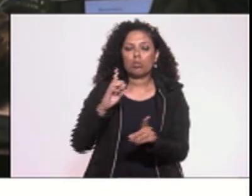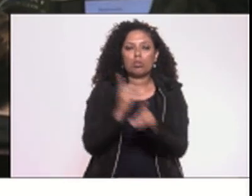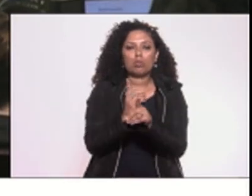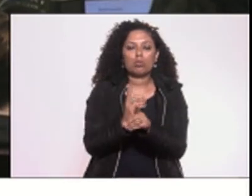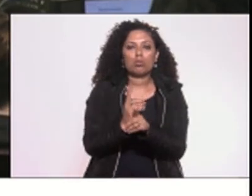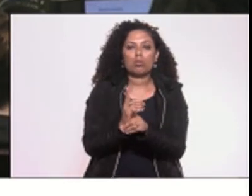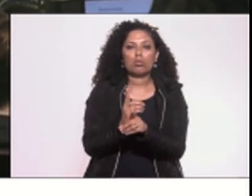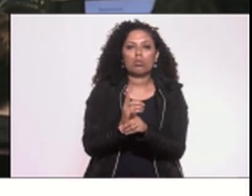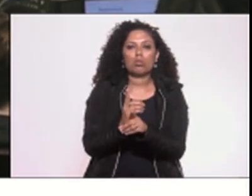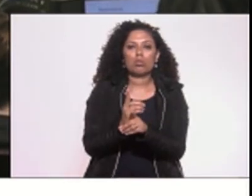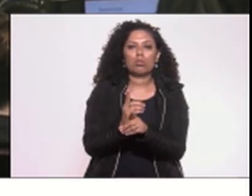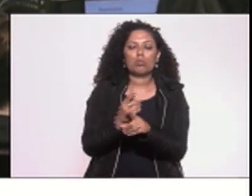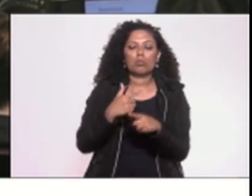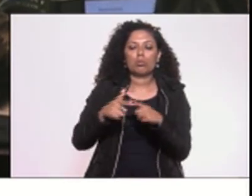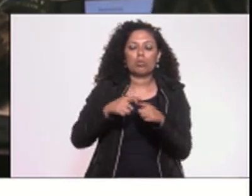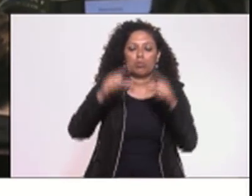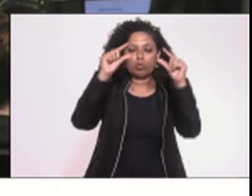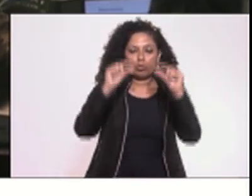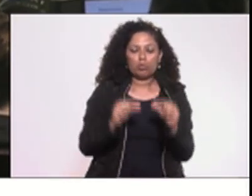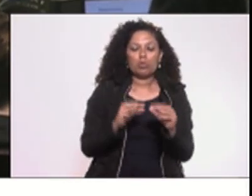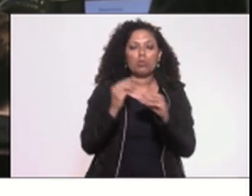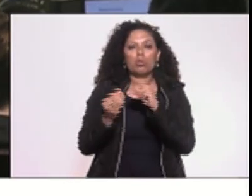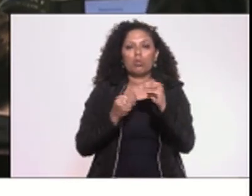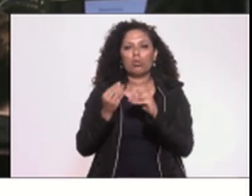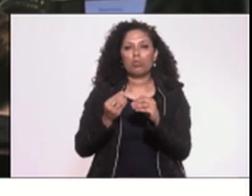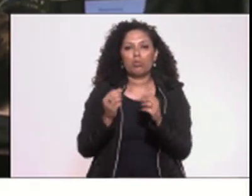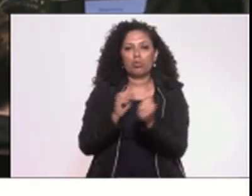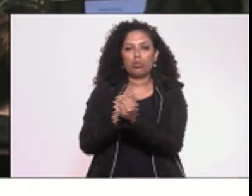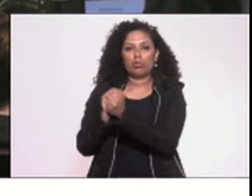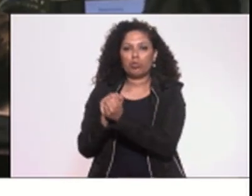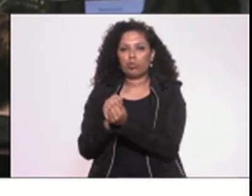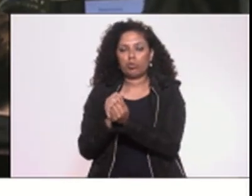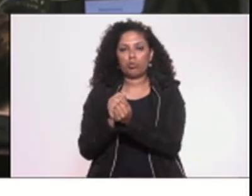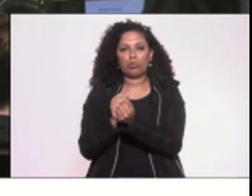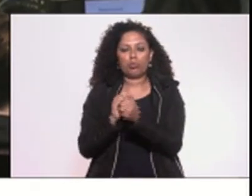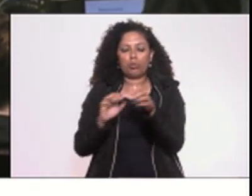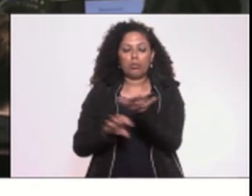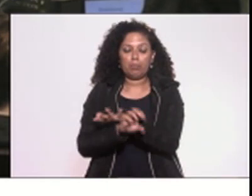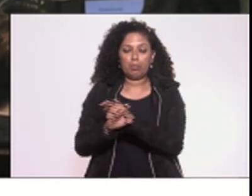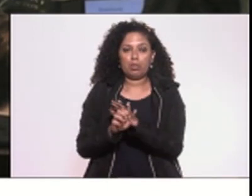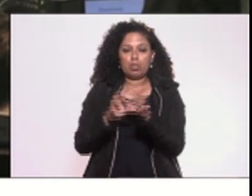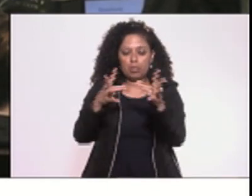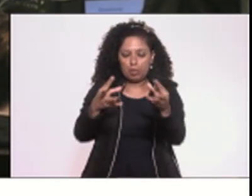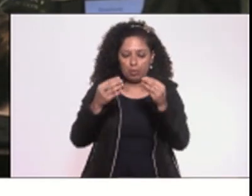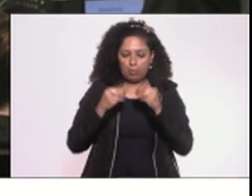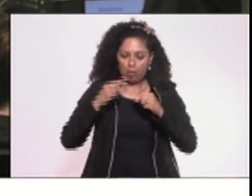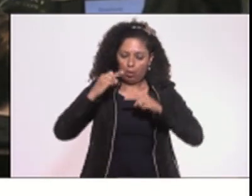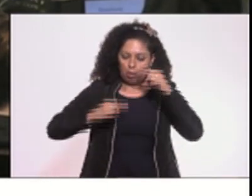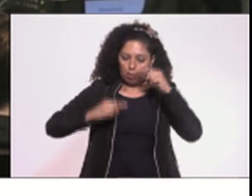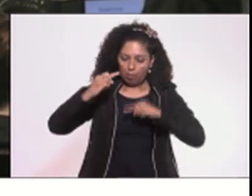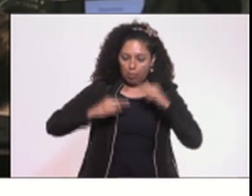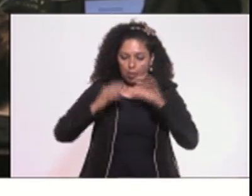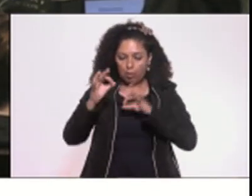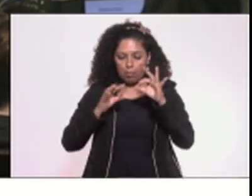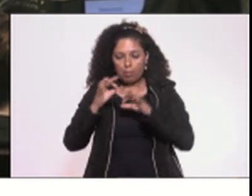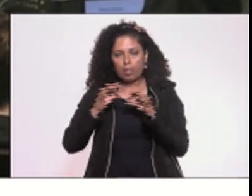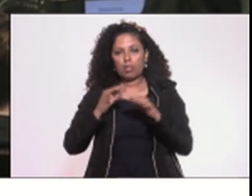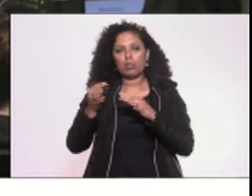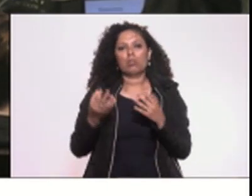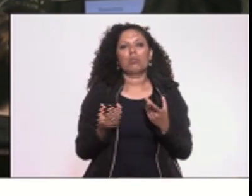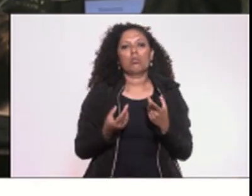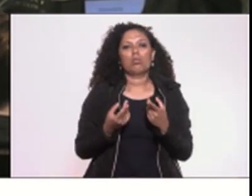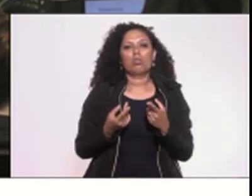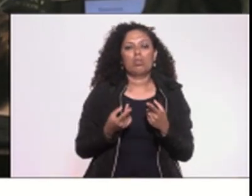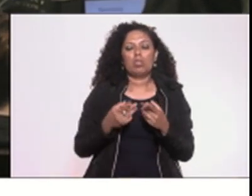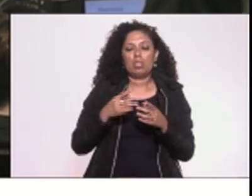uma solução através de agências que recebam esse resíduo para dar a destinação de forma correta. E